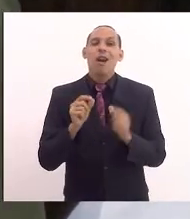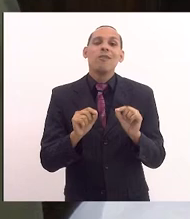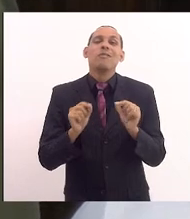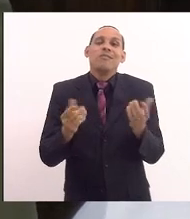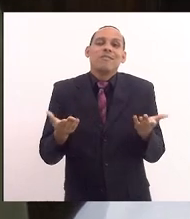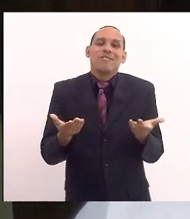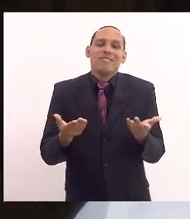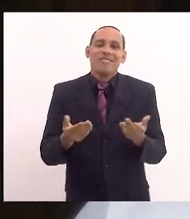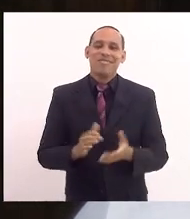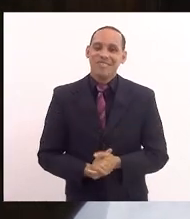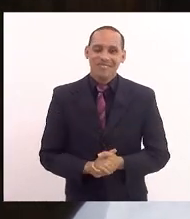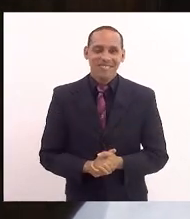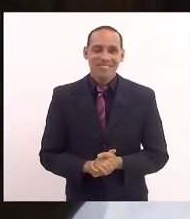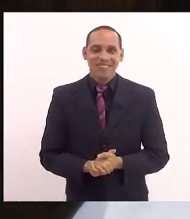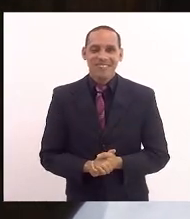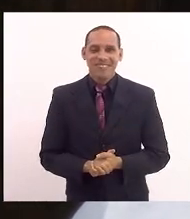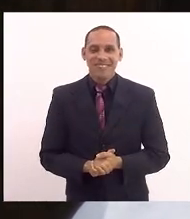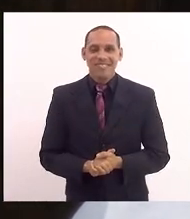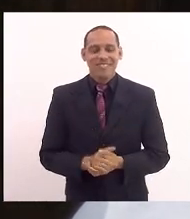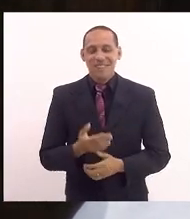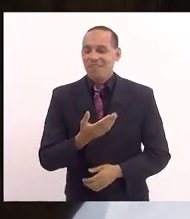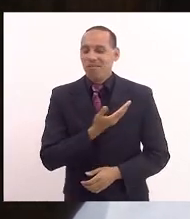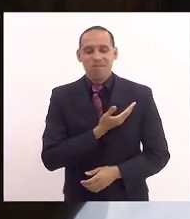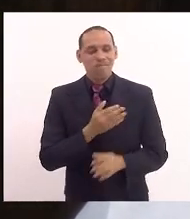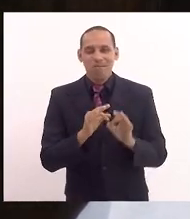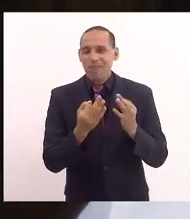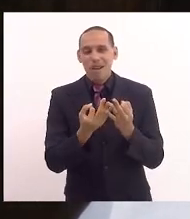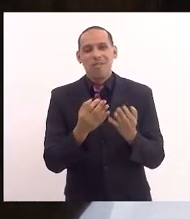negão, esquece. Família.